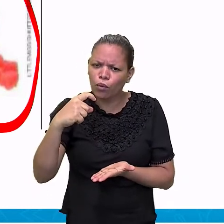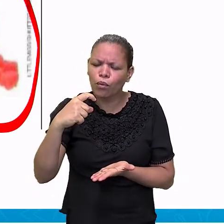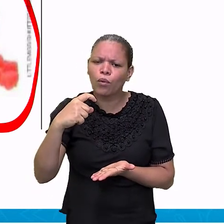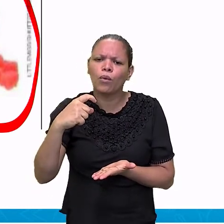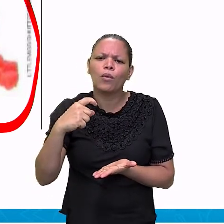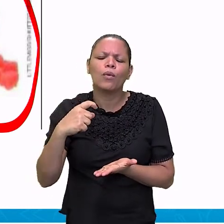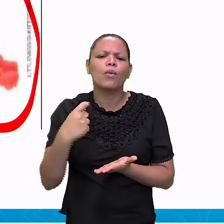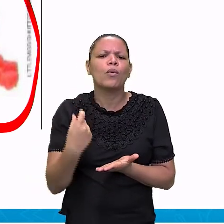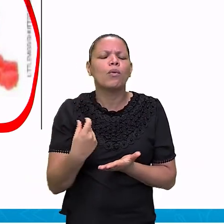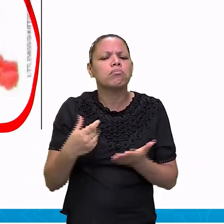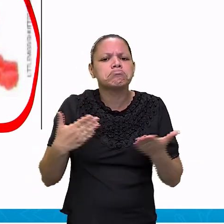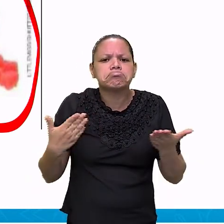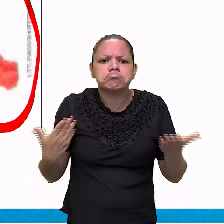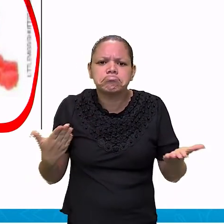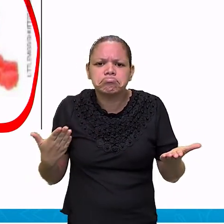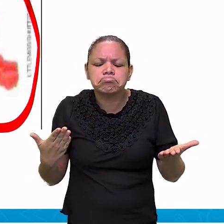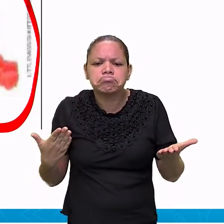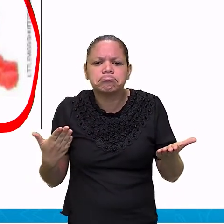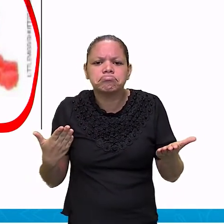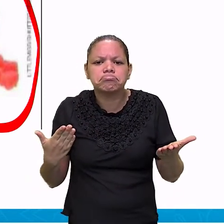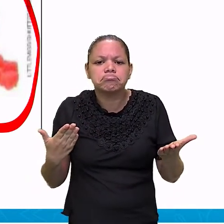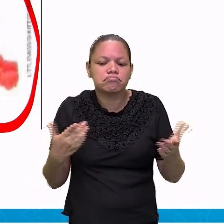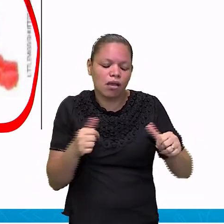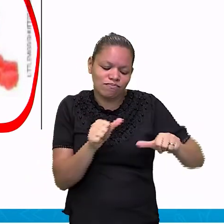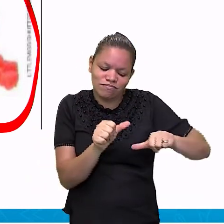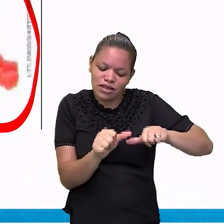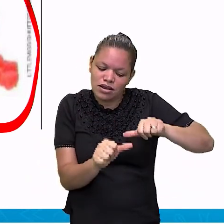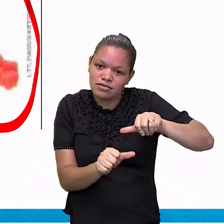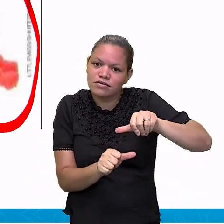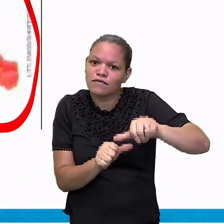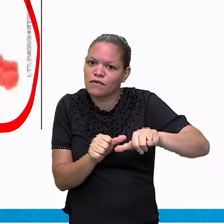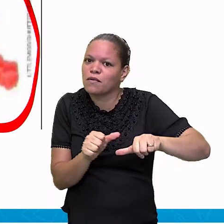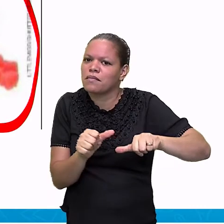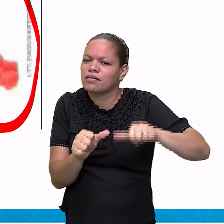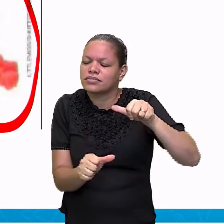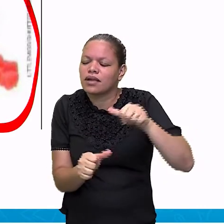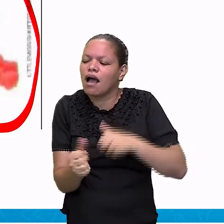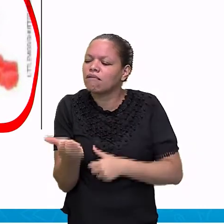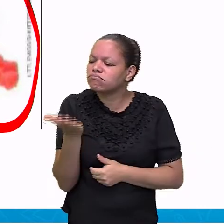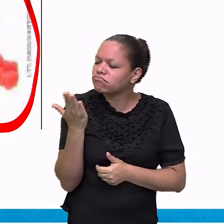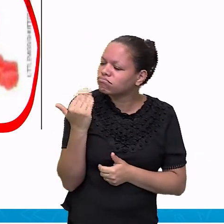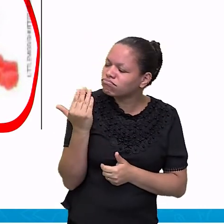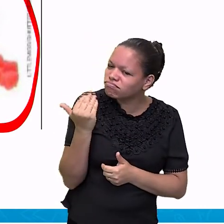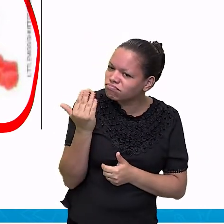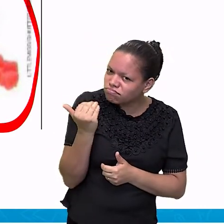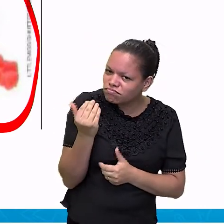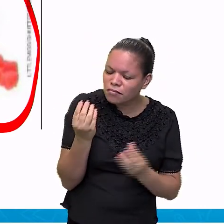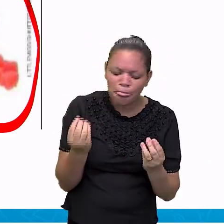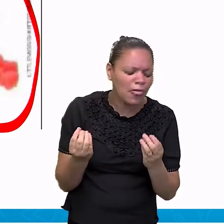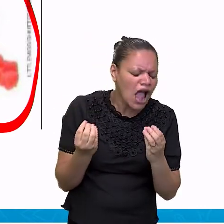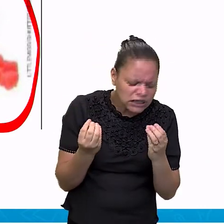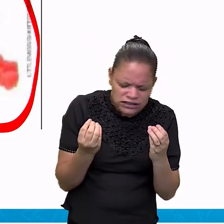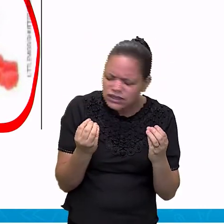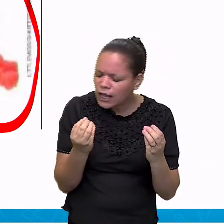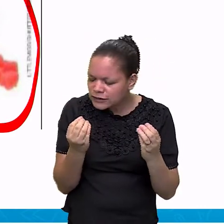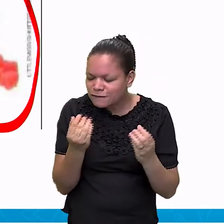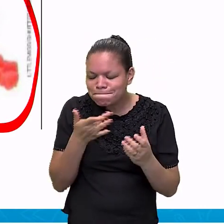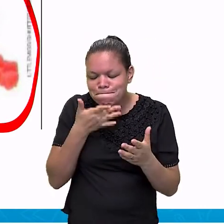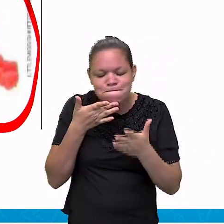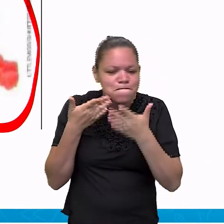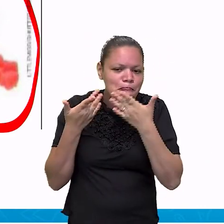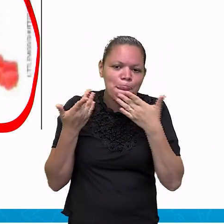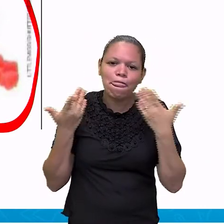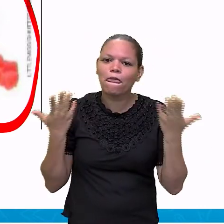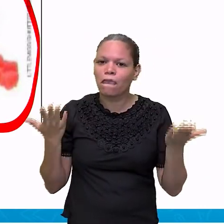triangular também é uma forma da gente estar comendo, degustando a melancia. Se você